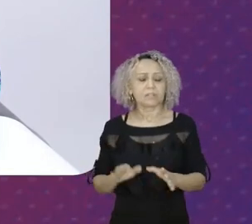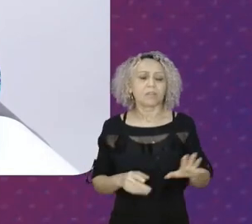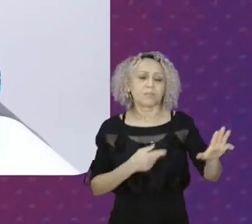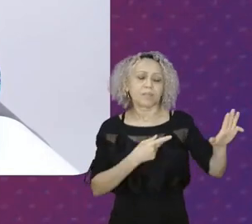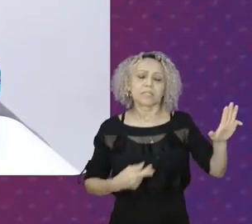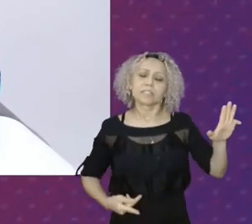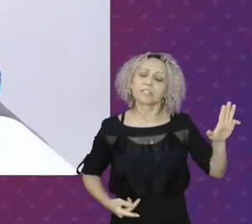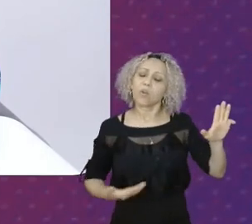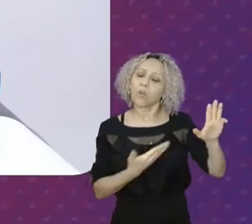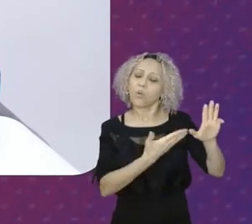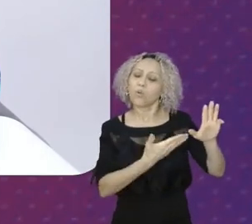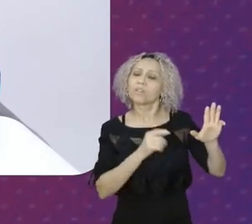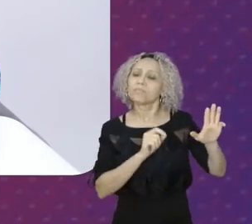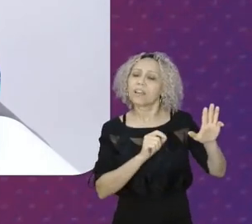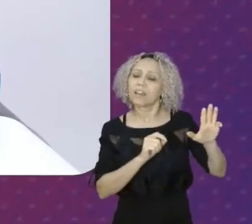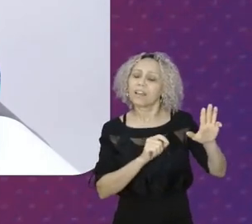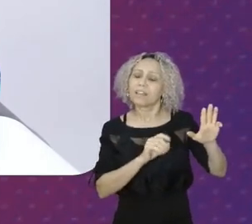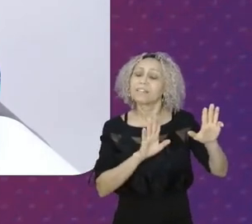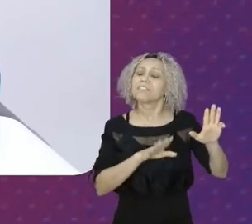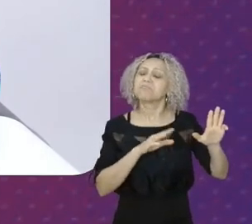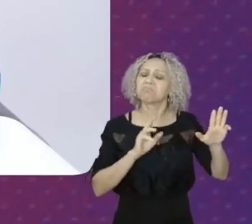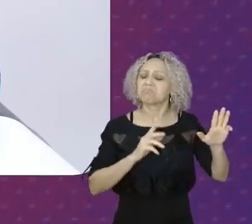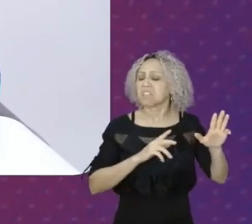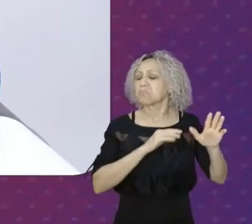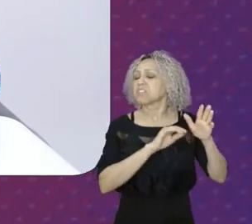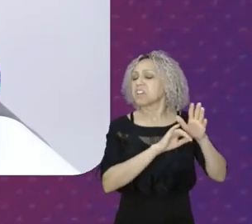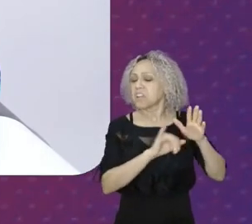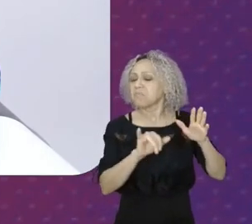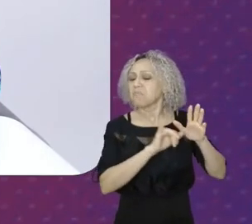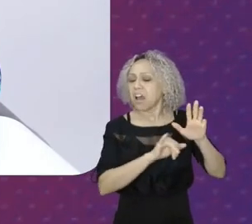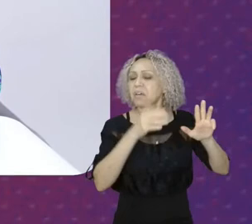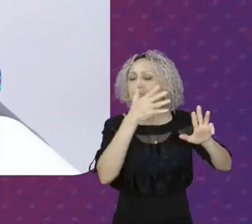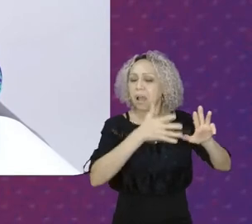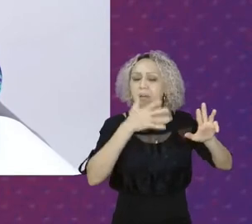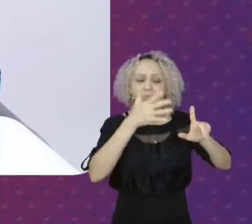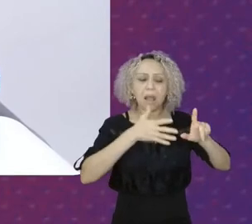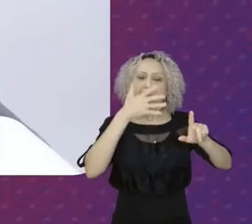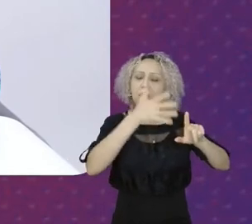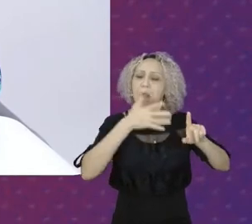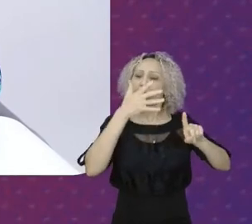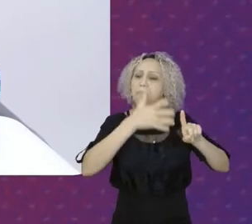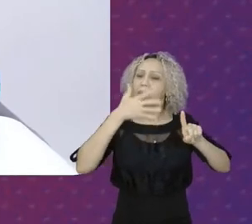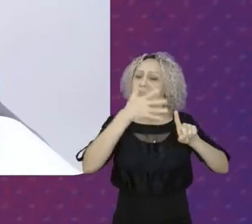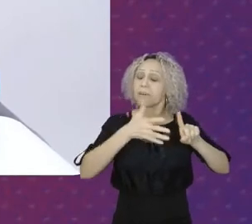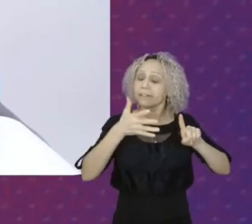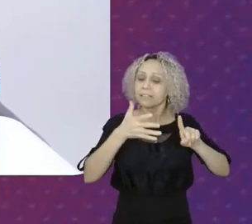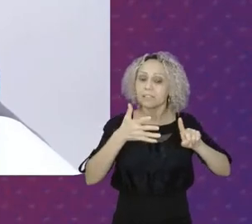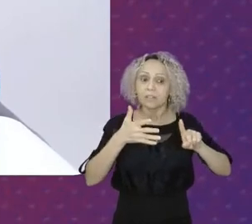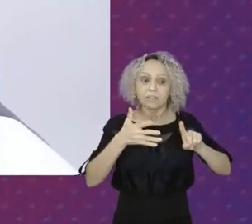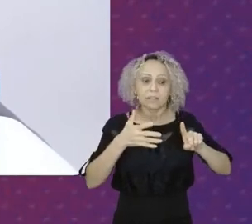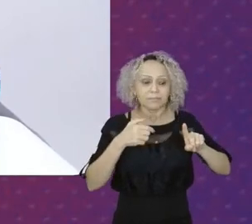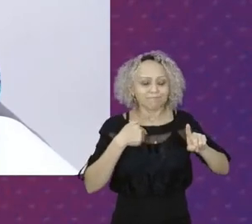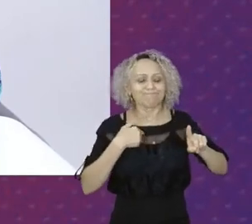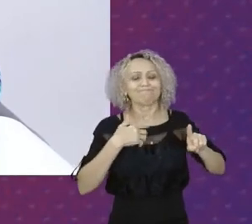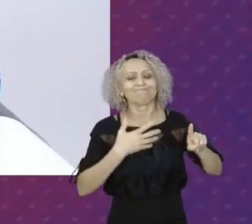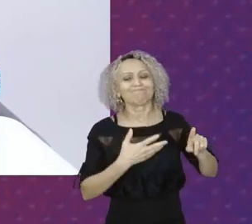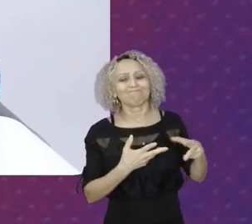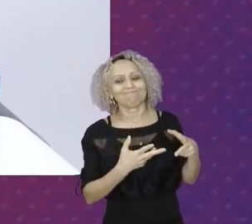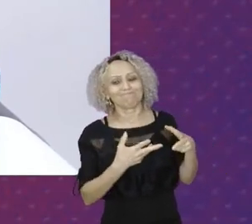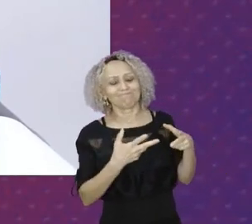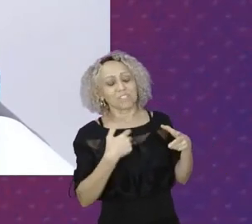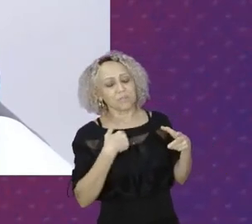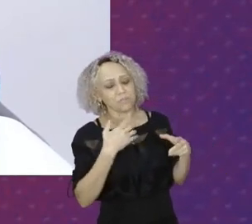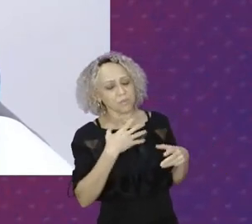que ouço ele falar, me emociono, porque é a voz de alguém que passou fome, alguém